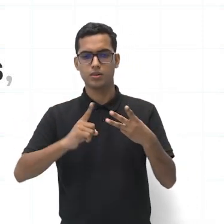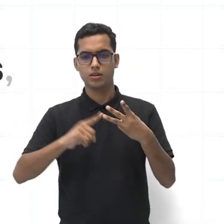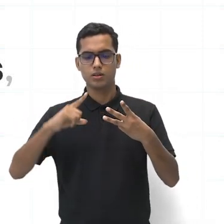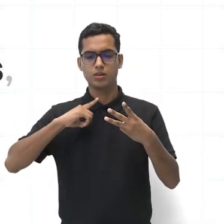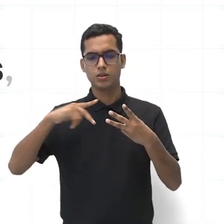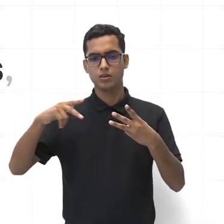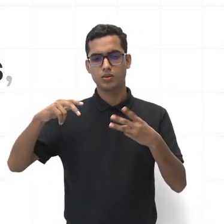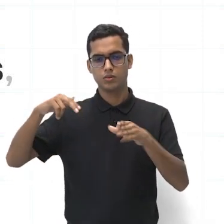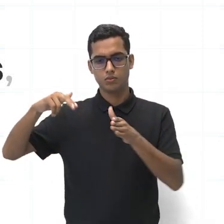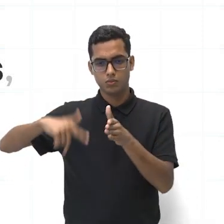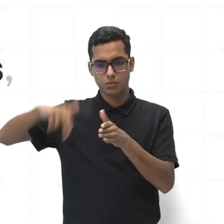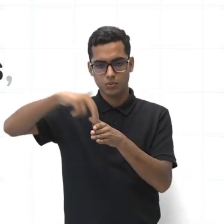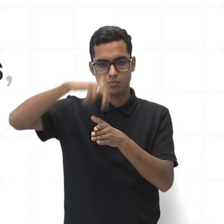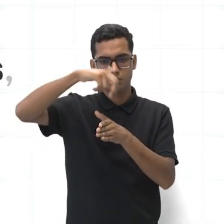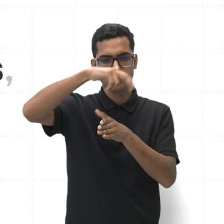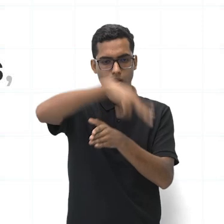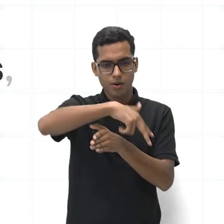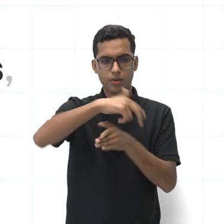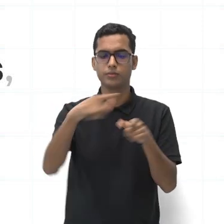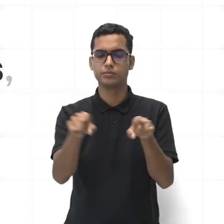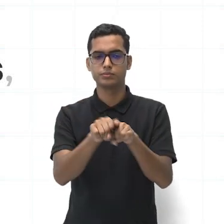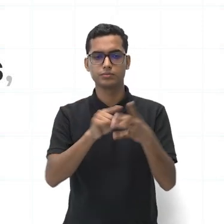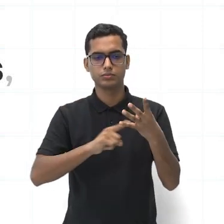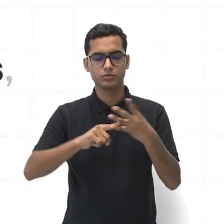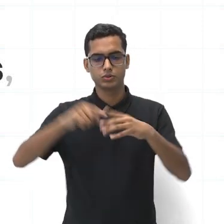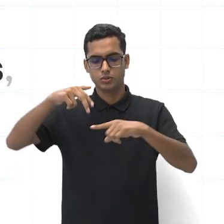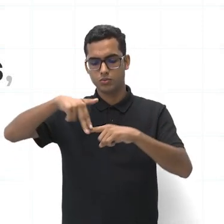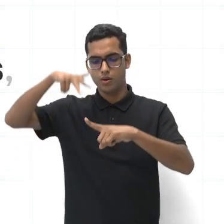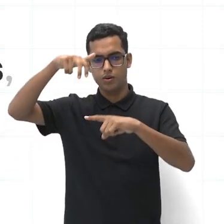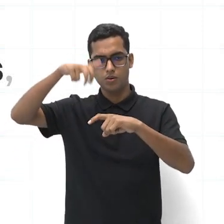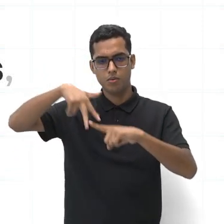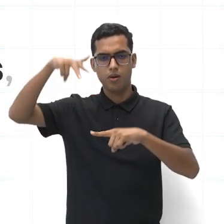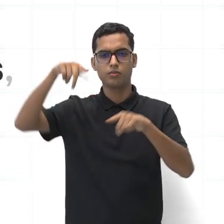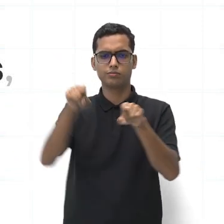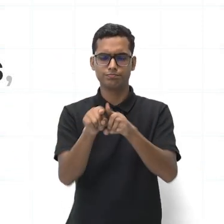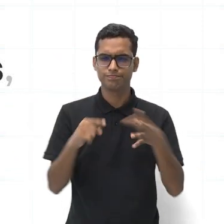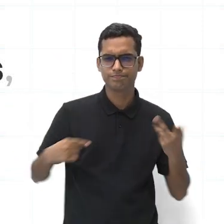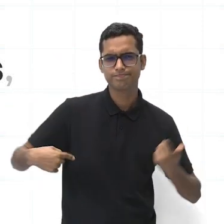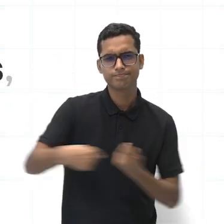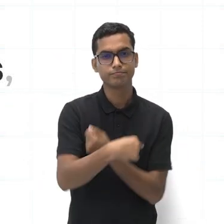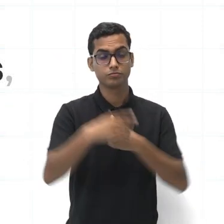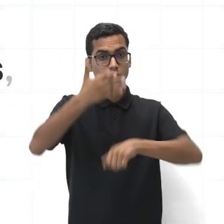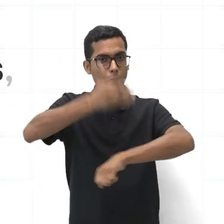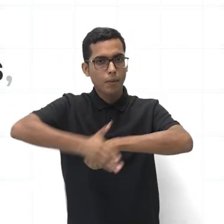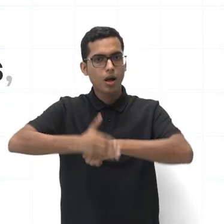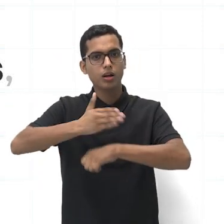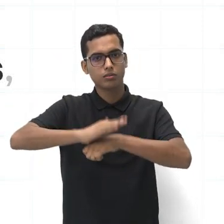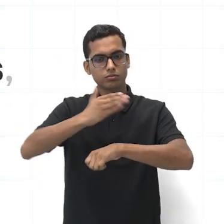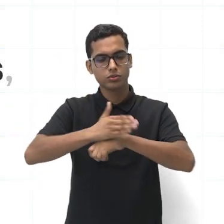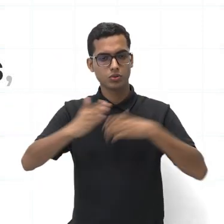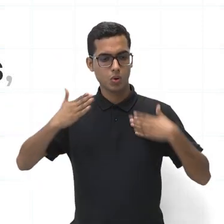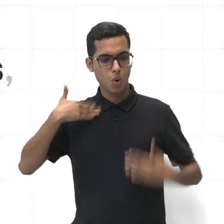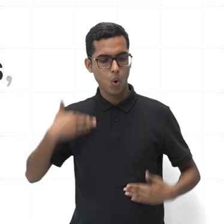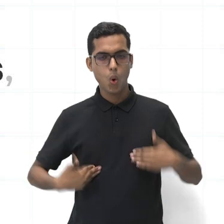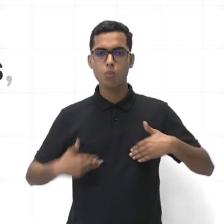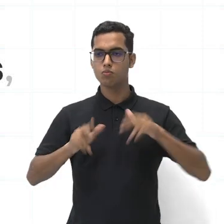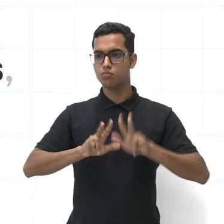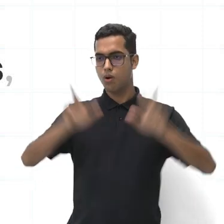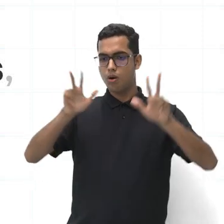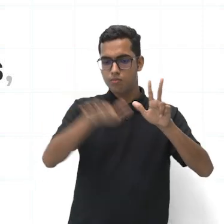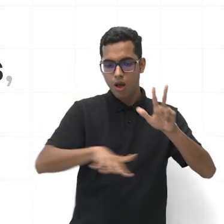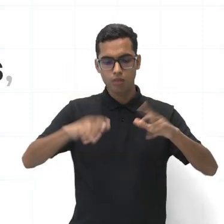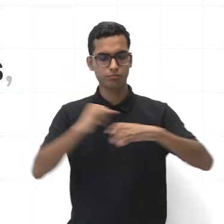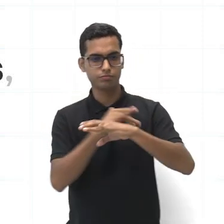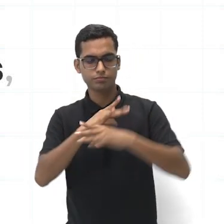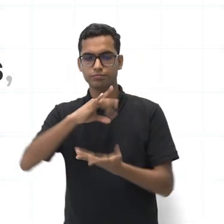slackline, dentre outros. Então, tem muitos exemplos de práticas corporais de aventura no meio urbano que vão ajudar a